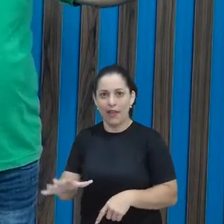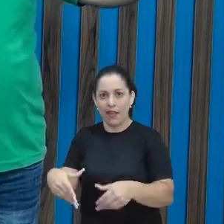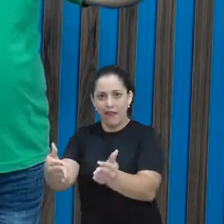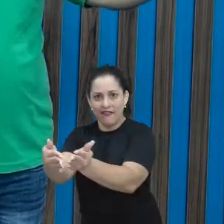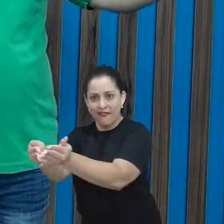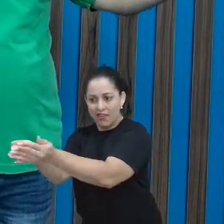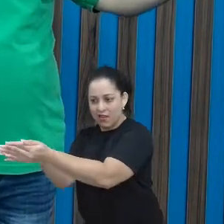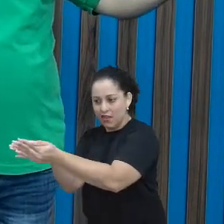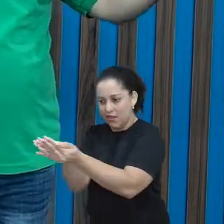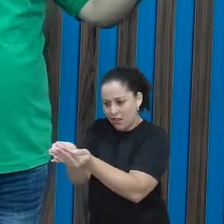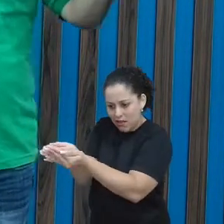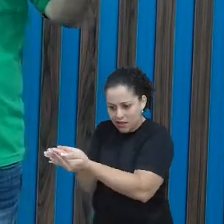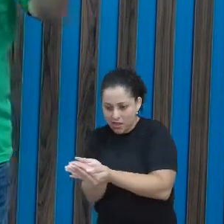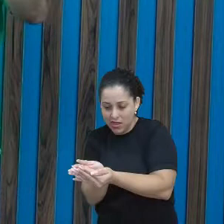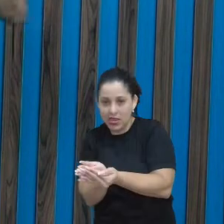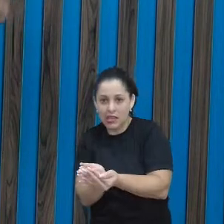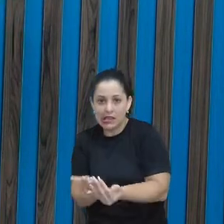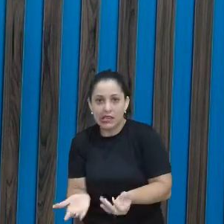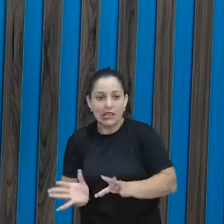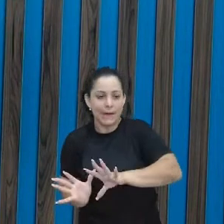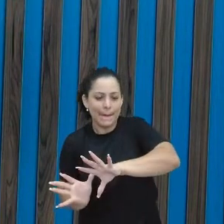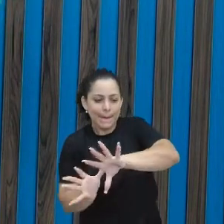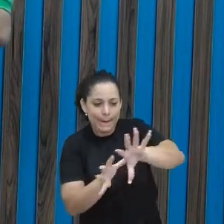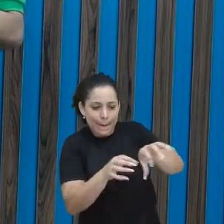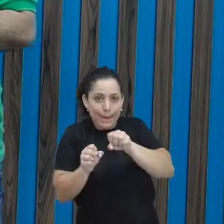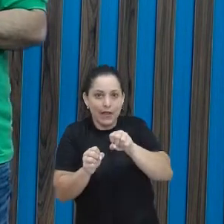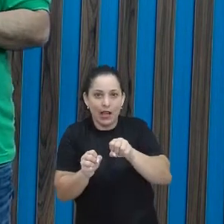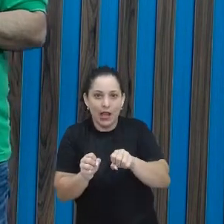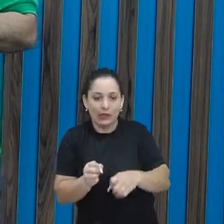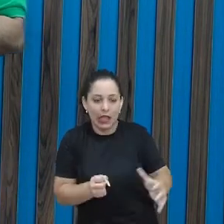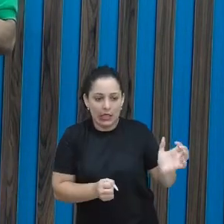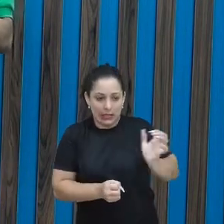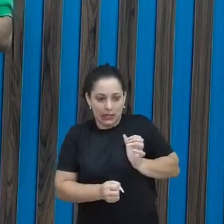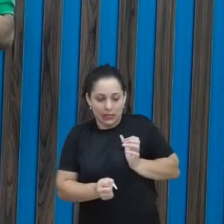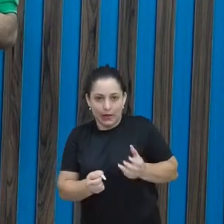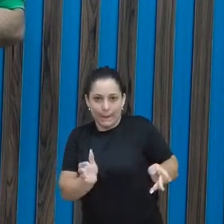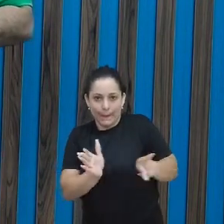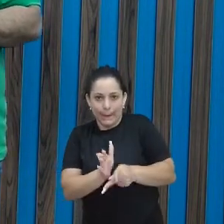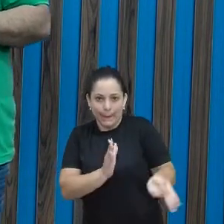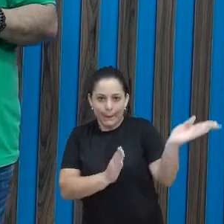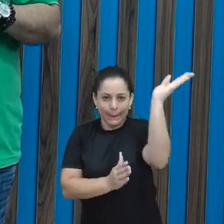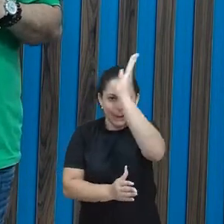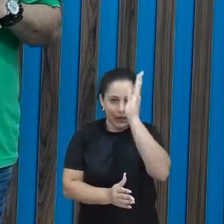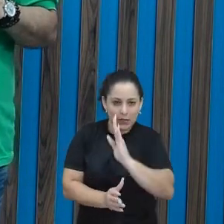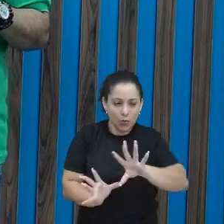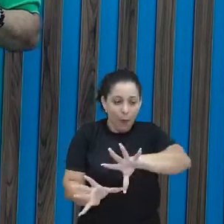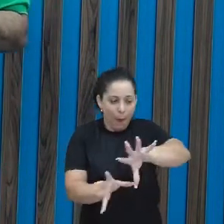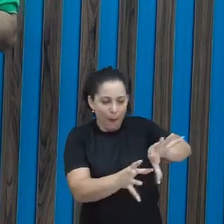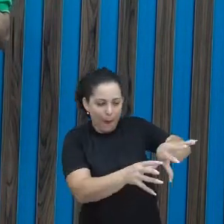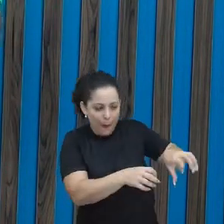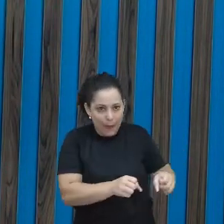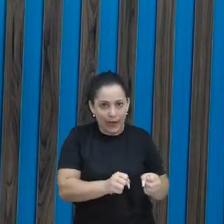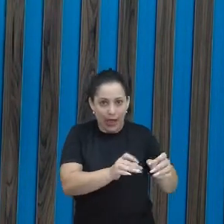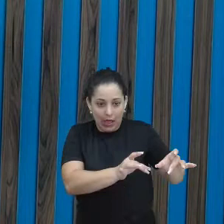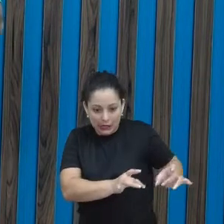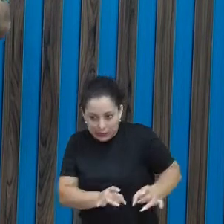do continente americano para a Europa, né? Então essas metrópoles, né,